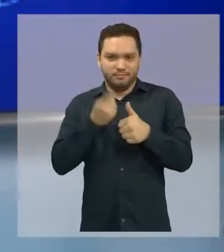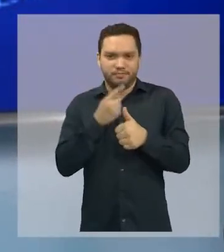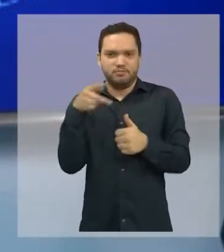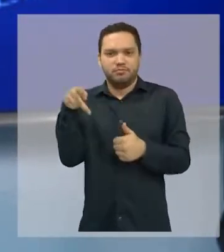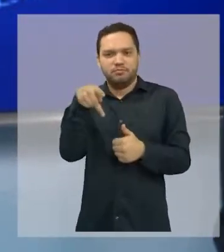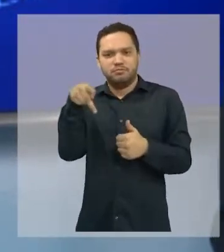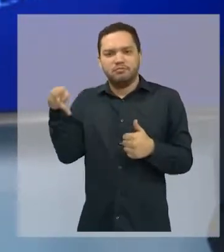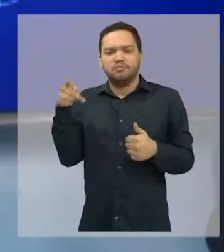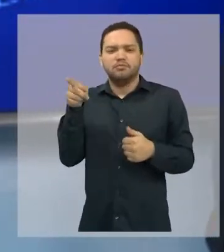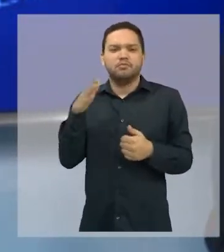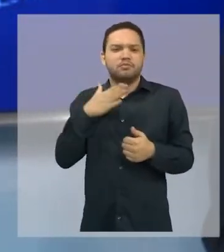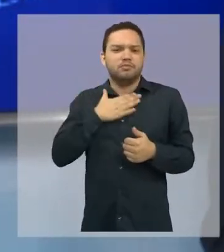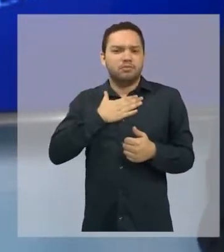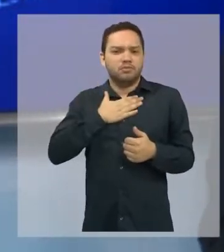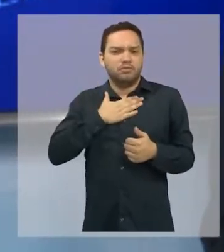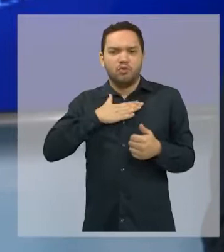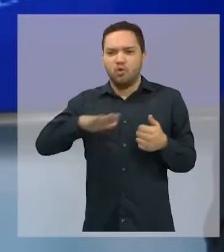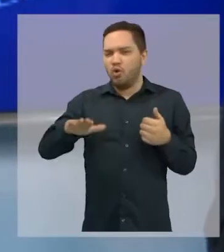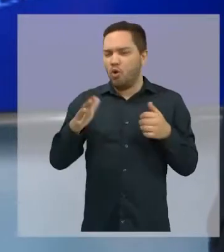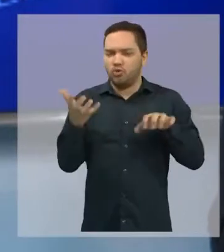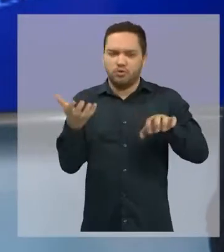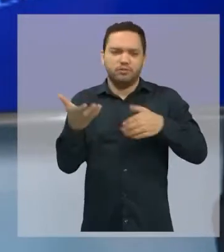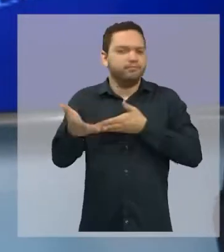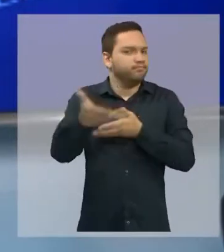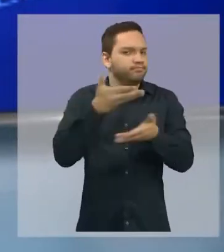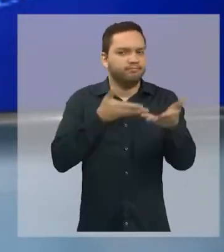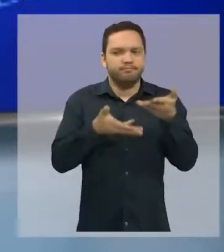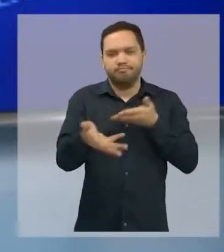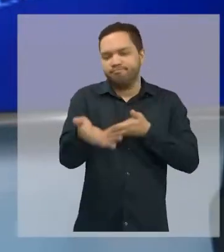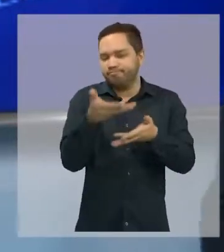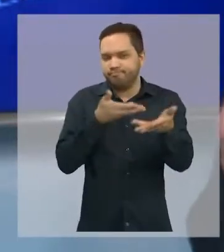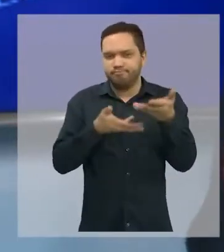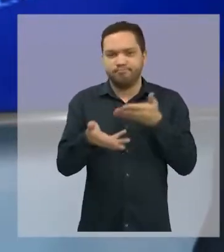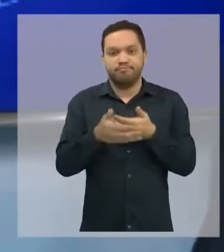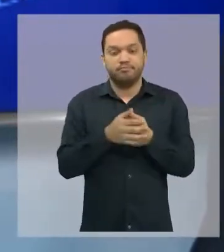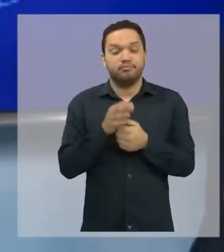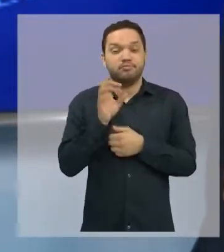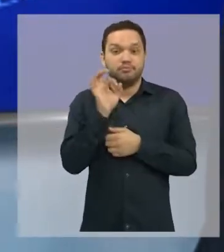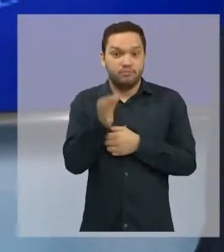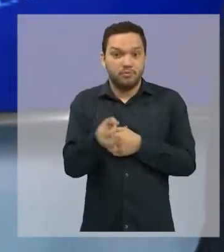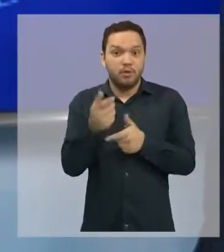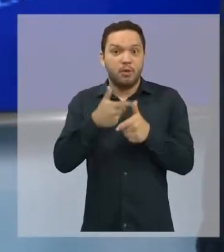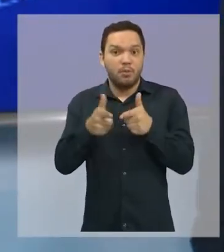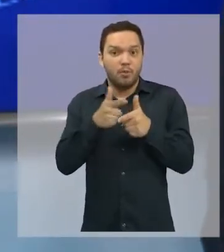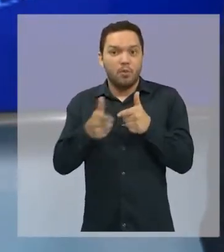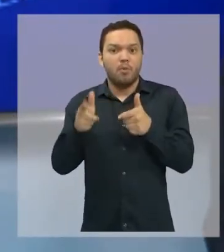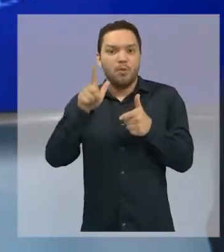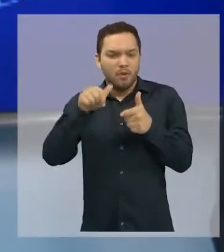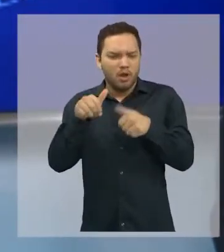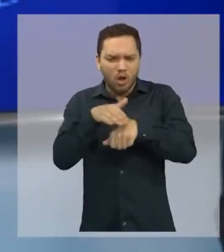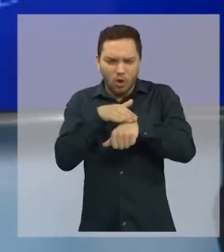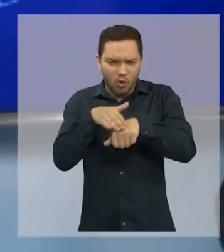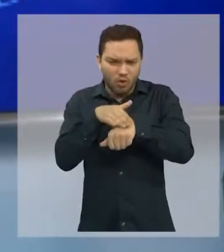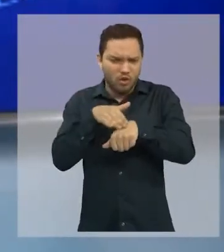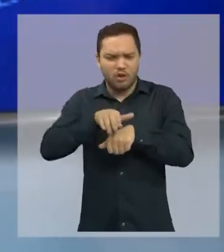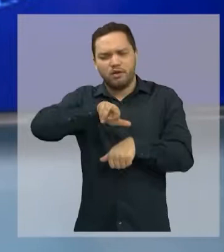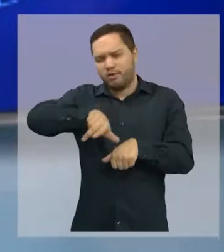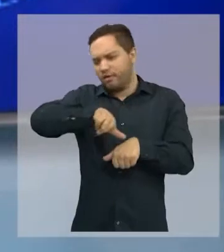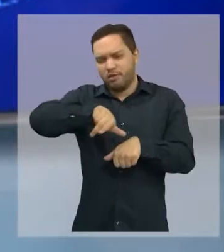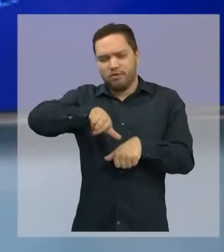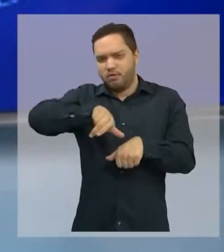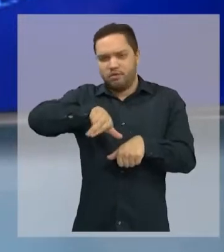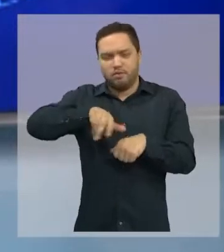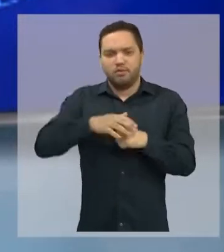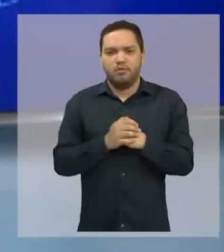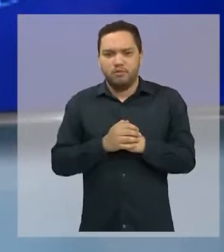da República não é muito afeito a essa interação com o Congresso Nacional. E desde já eu reparo, o problema não está em dialogar com o